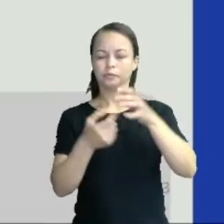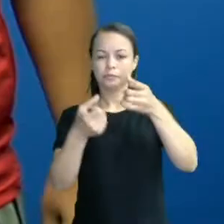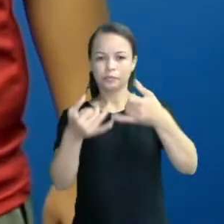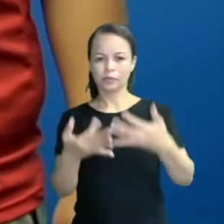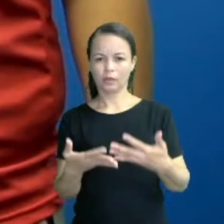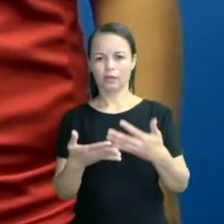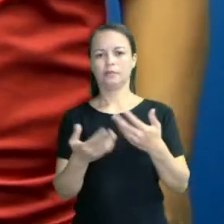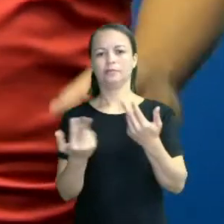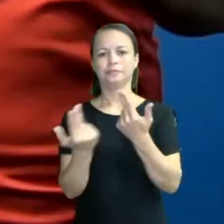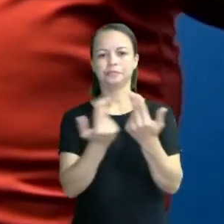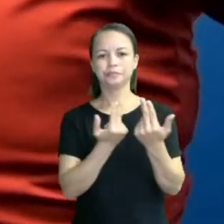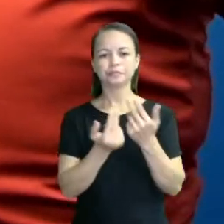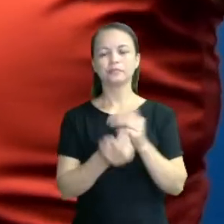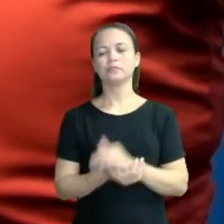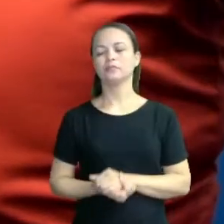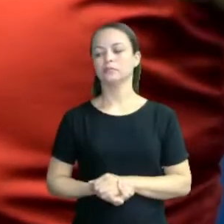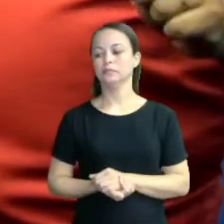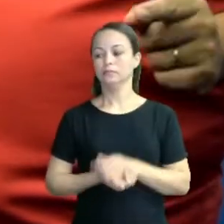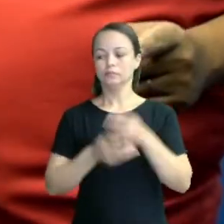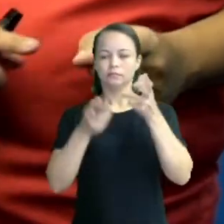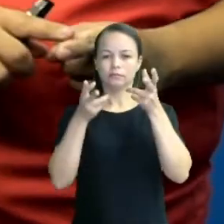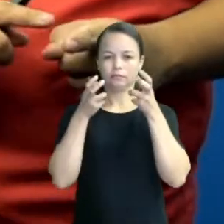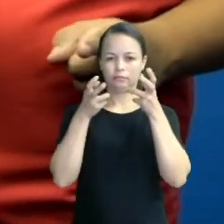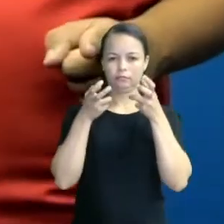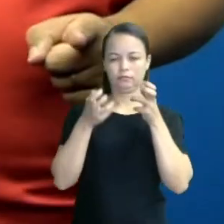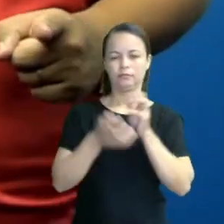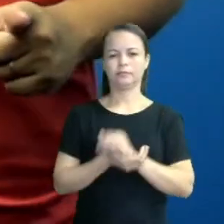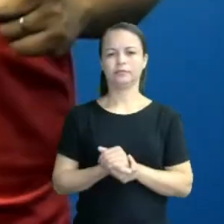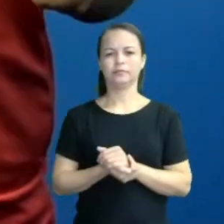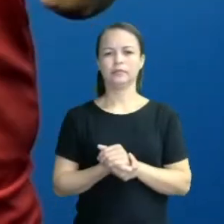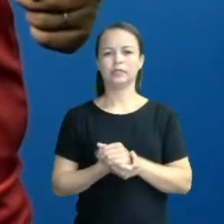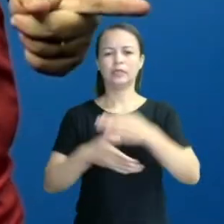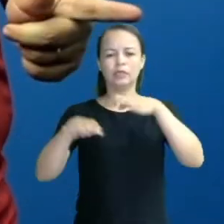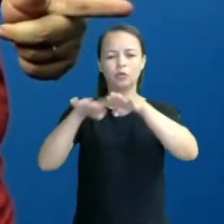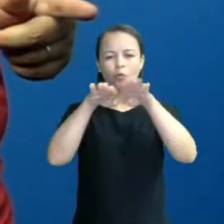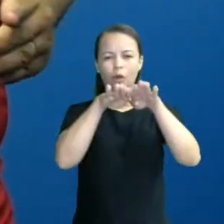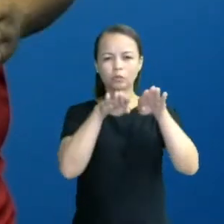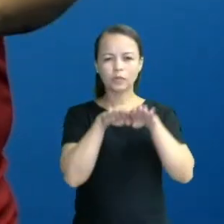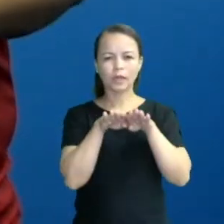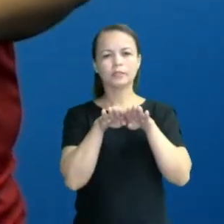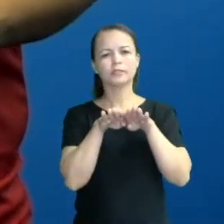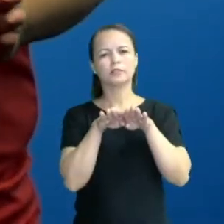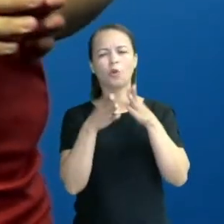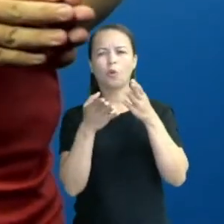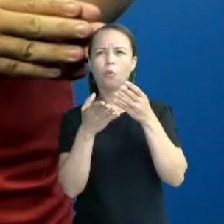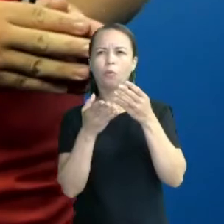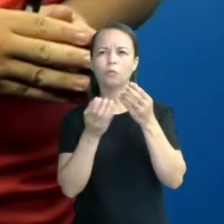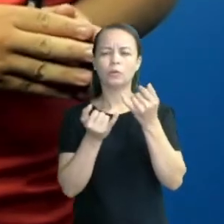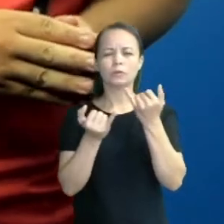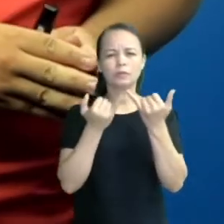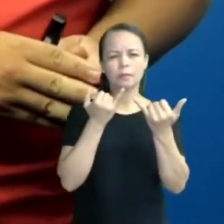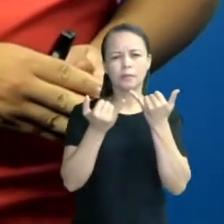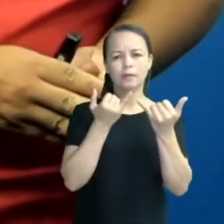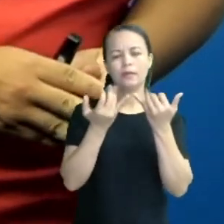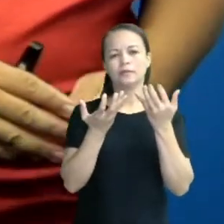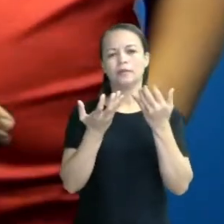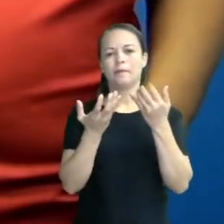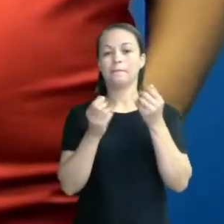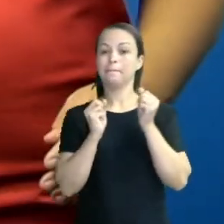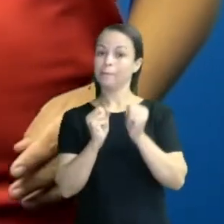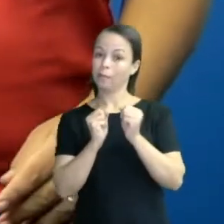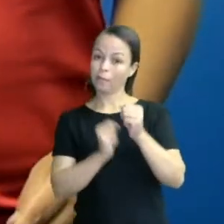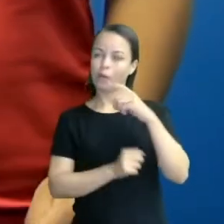distintos, certo, gente? Observem, igualdade ou semelhança, elas podem até